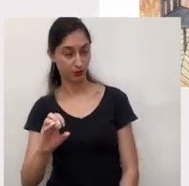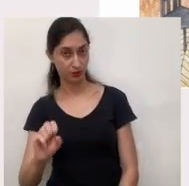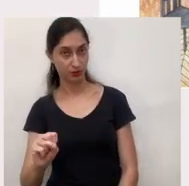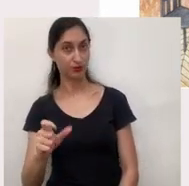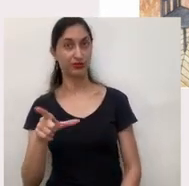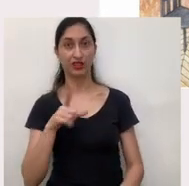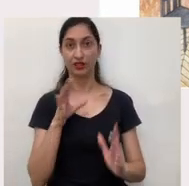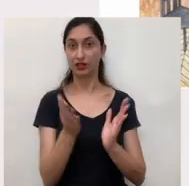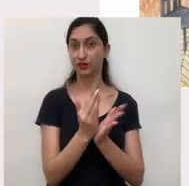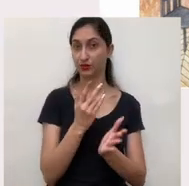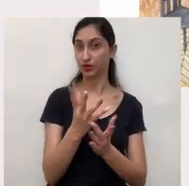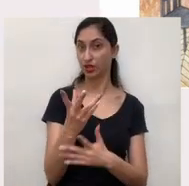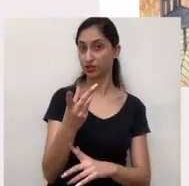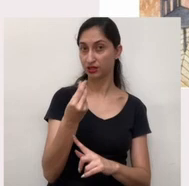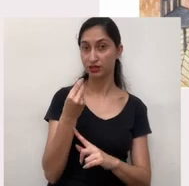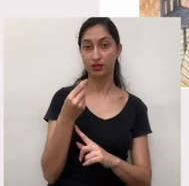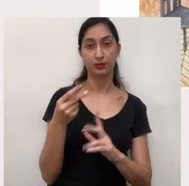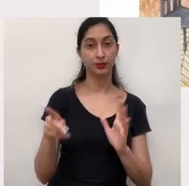do Cícero